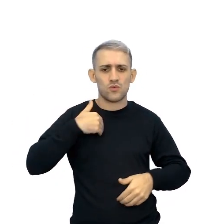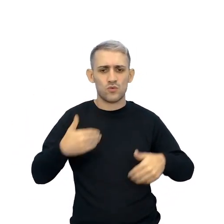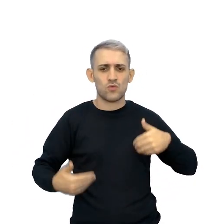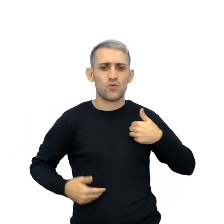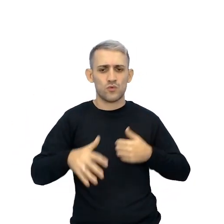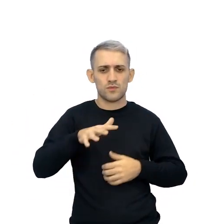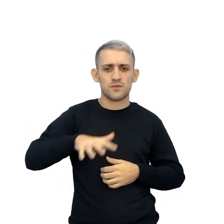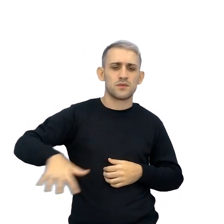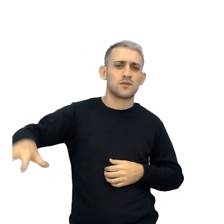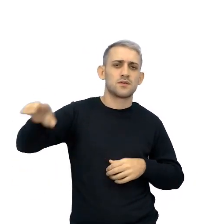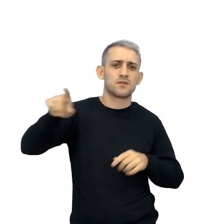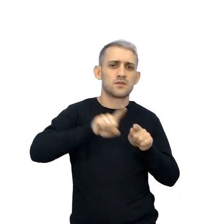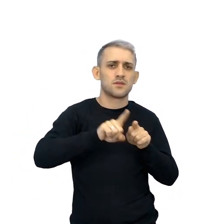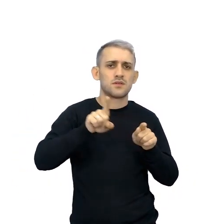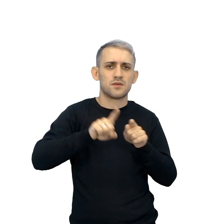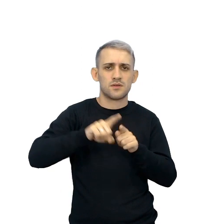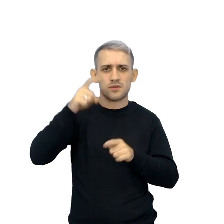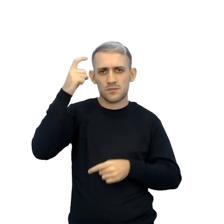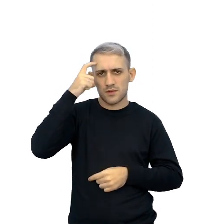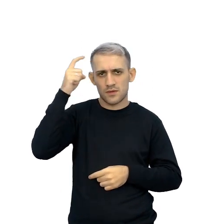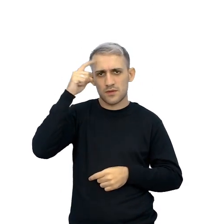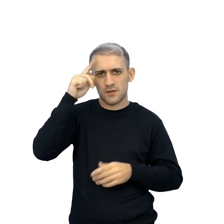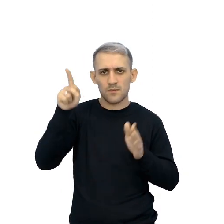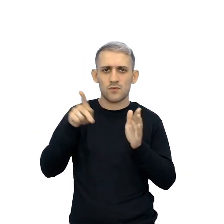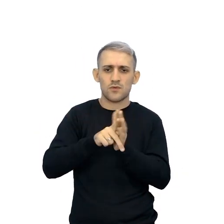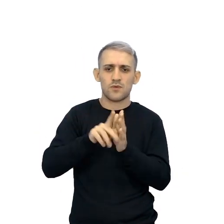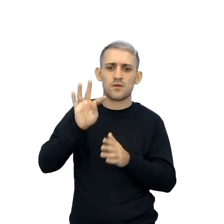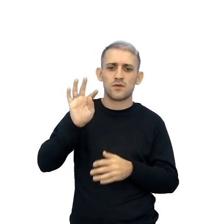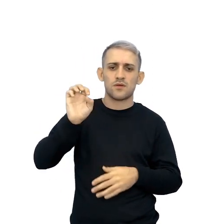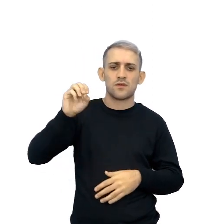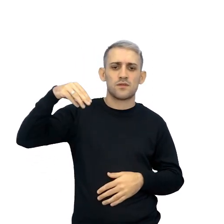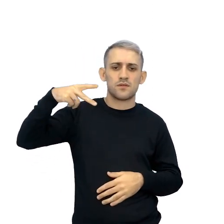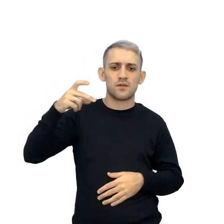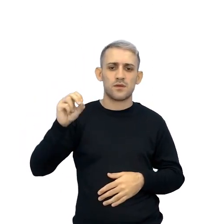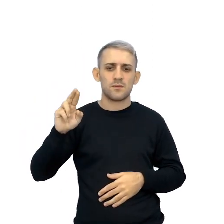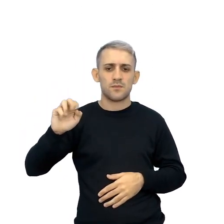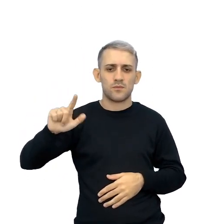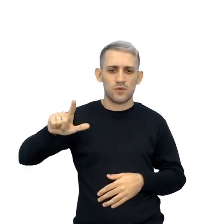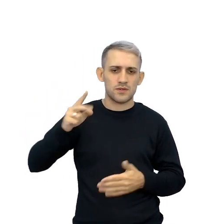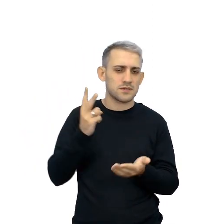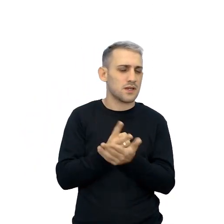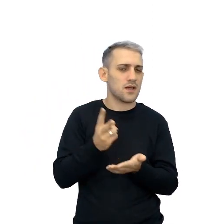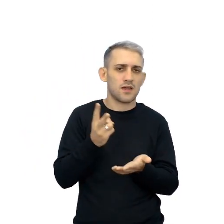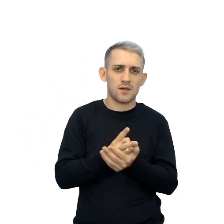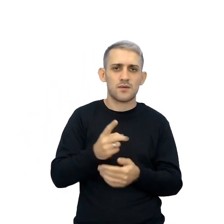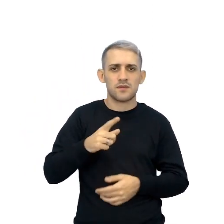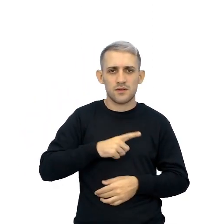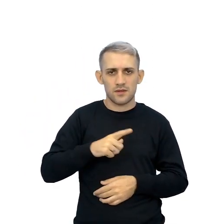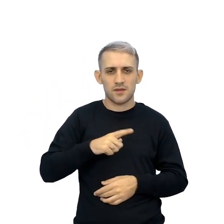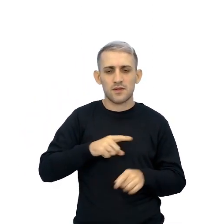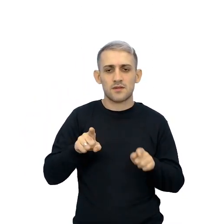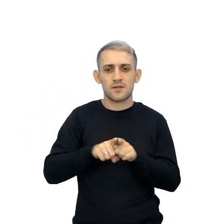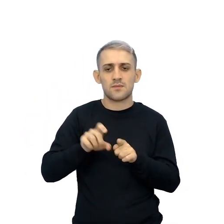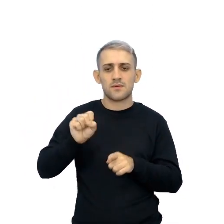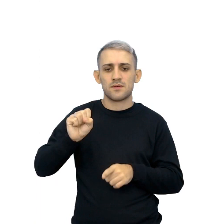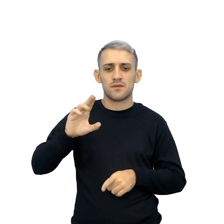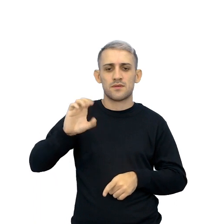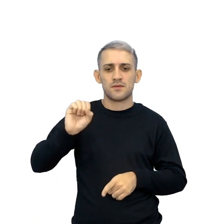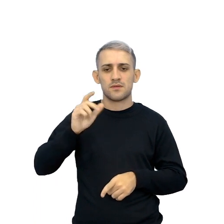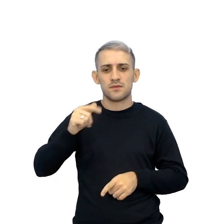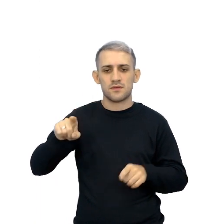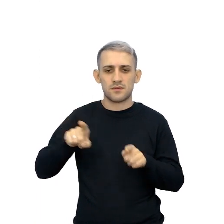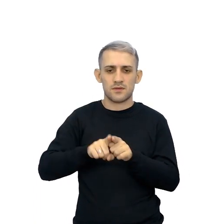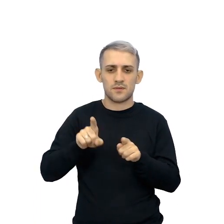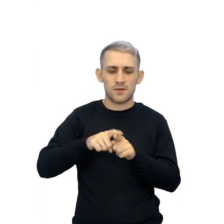espaço, né? Raciocínio temporal, que nós estamos com ele a todo momento, né? A sucessão e o raciocínio